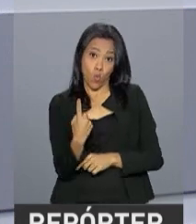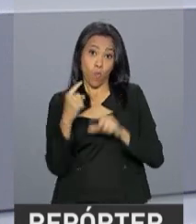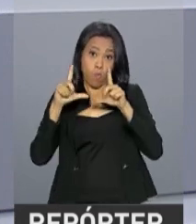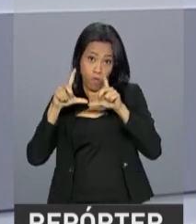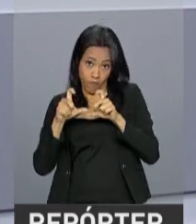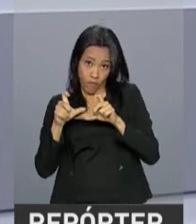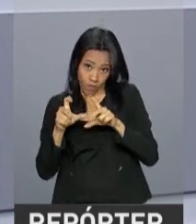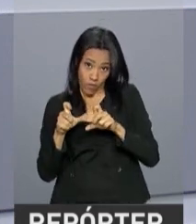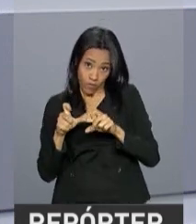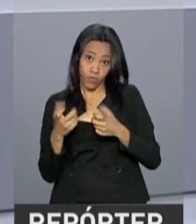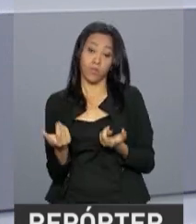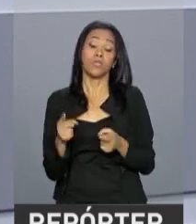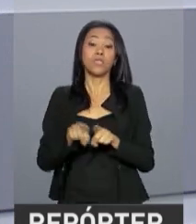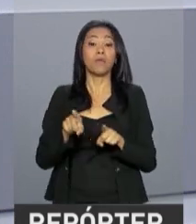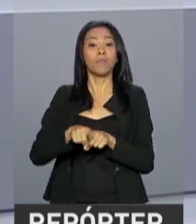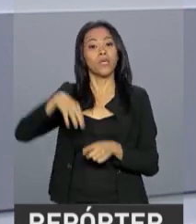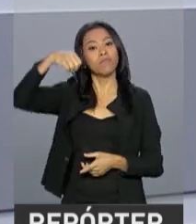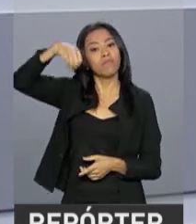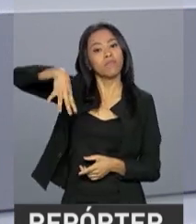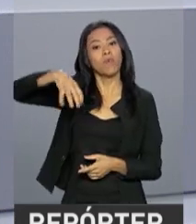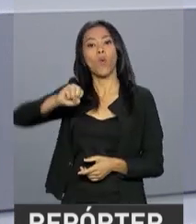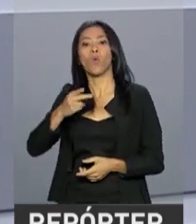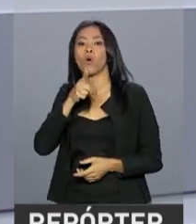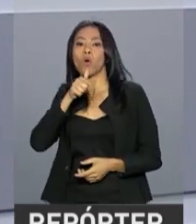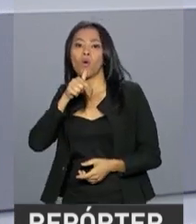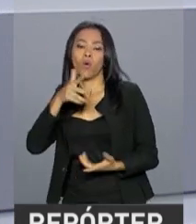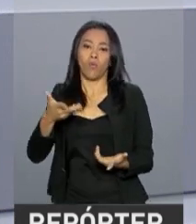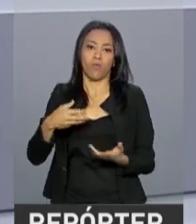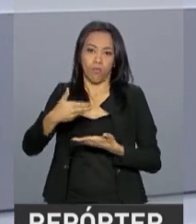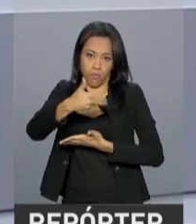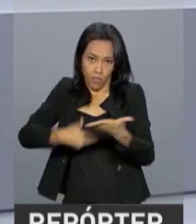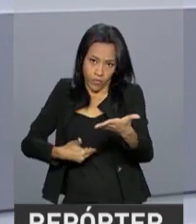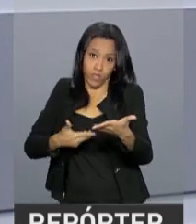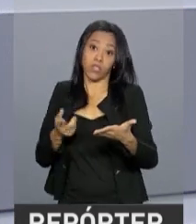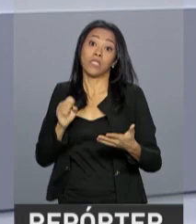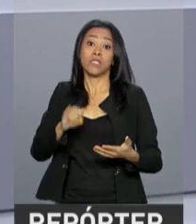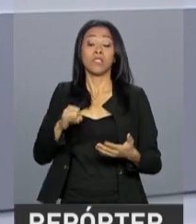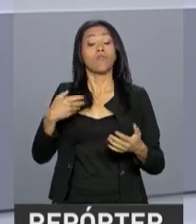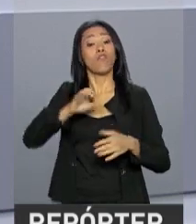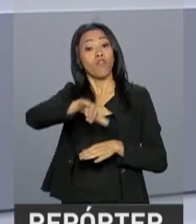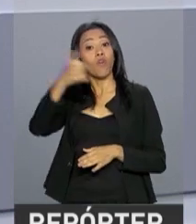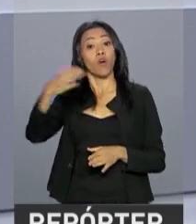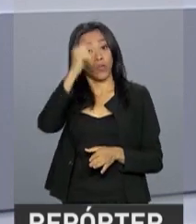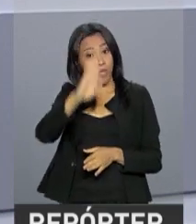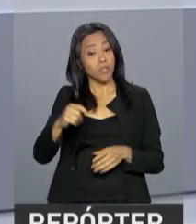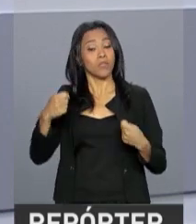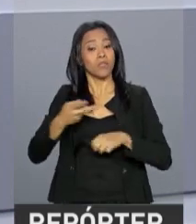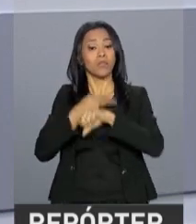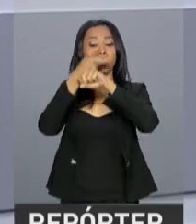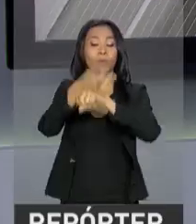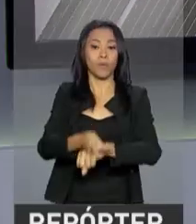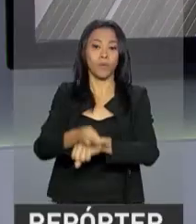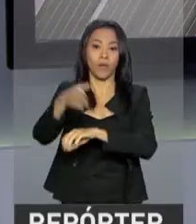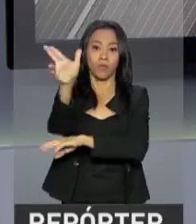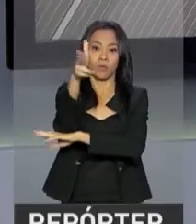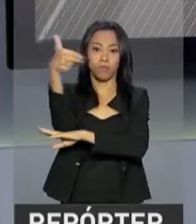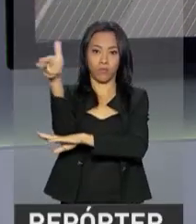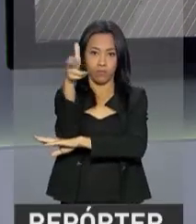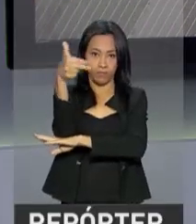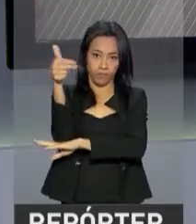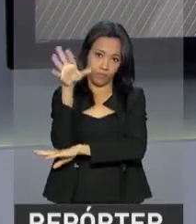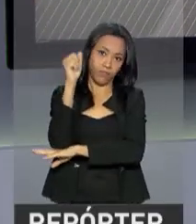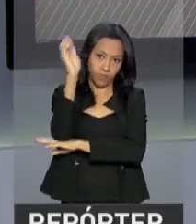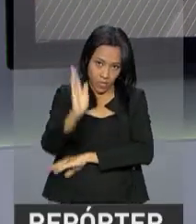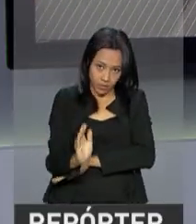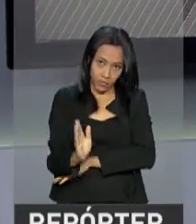de residência caso morem no exterior o cidadão deverá procurar os consulados ou embaixadas do brasil o